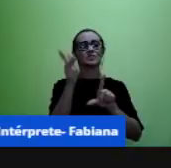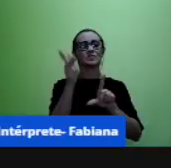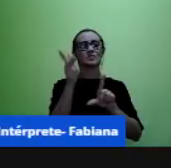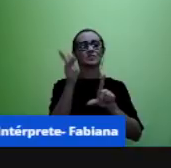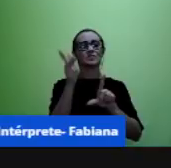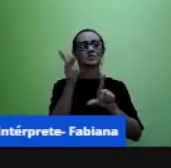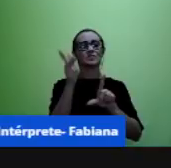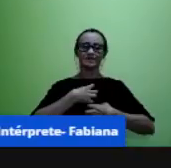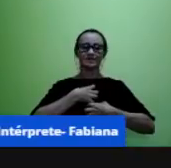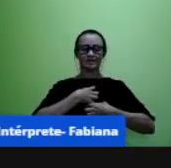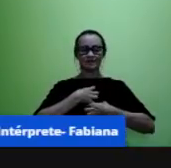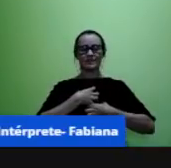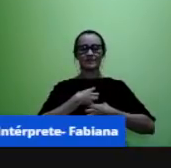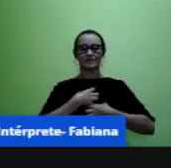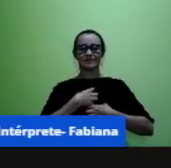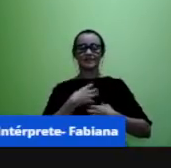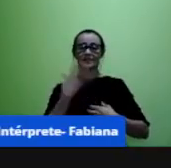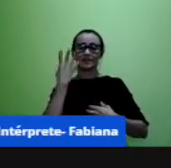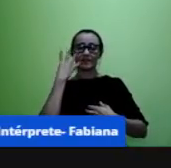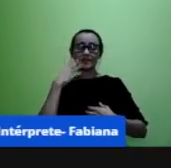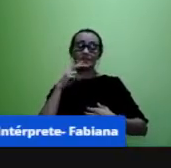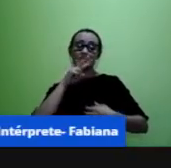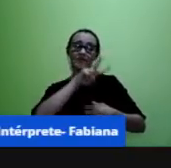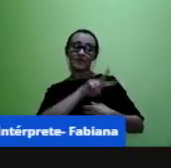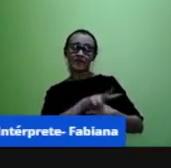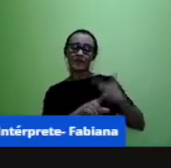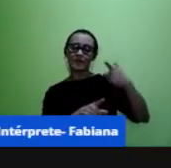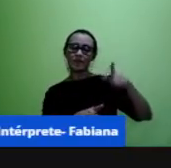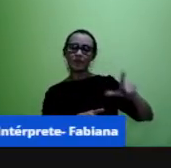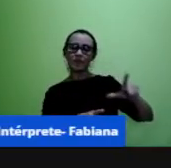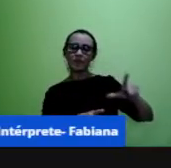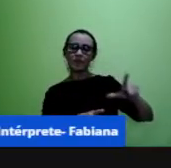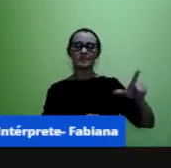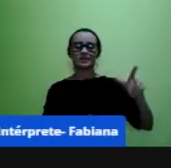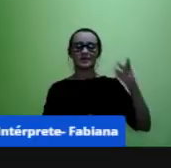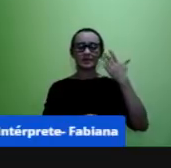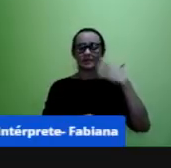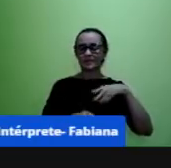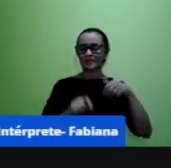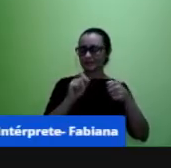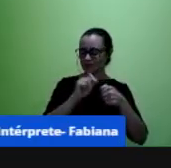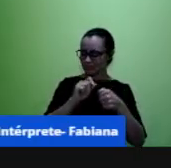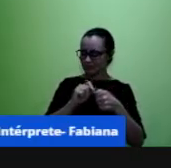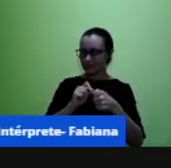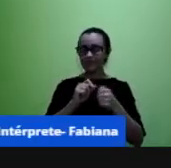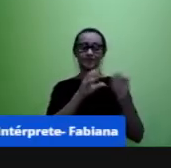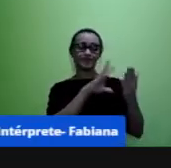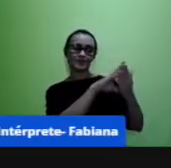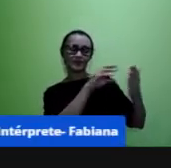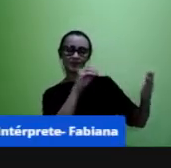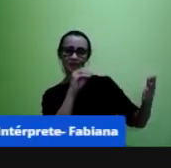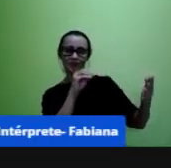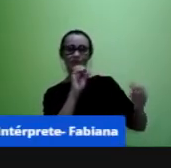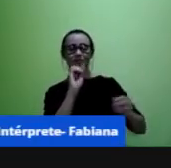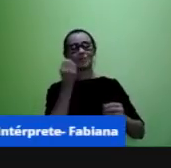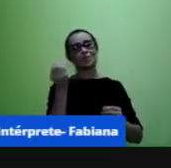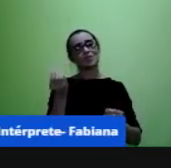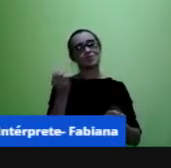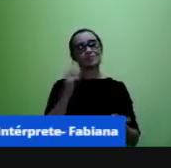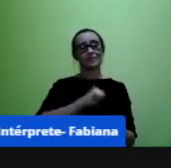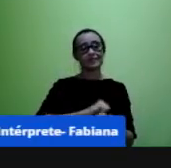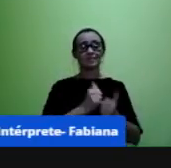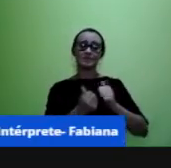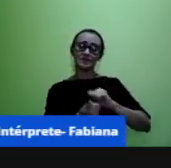crianças veem outra criança fazer, eles se motivam, eles querem fazer igual, né? Ou então adaptar com o que tem em casa, que é o que tem